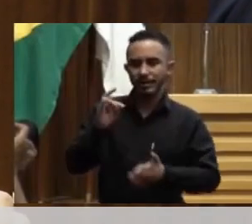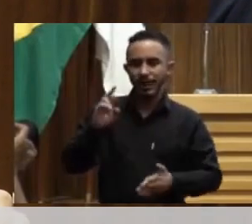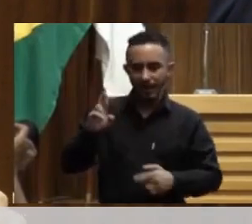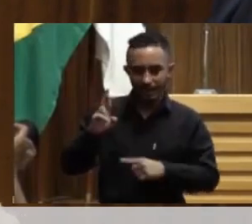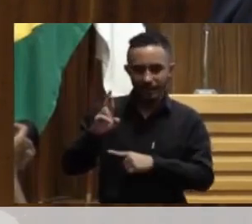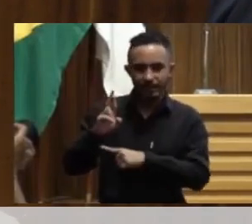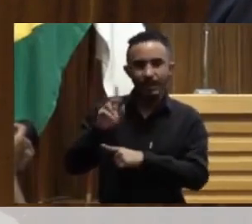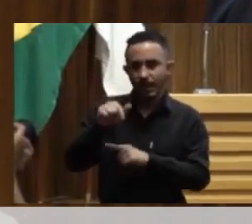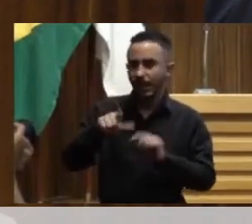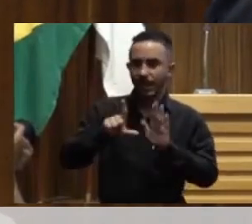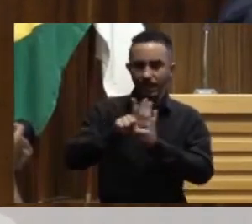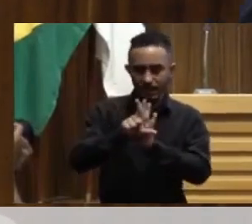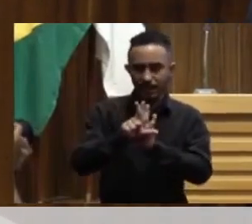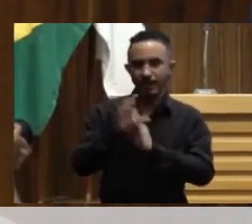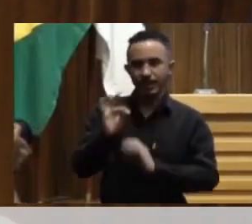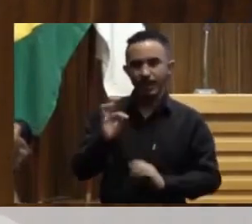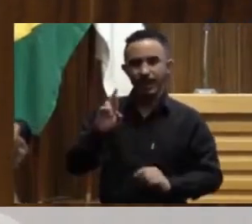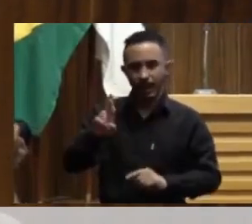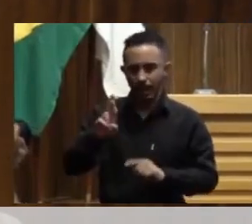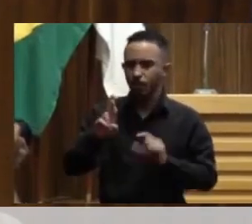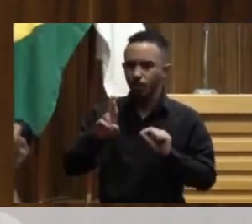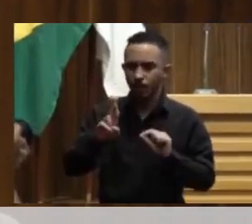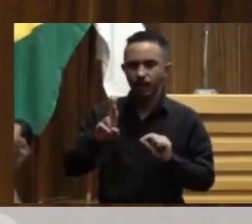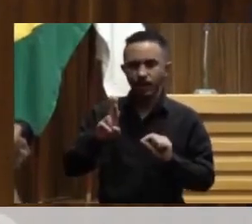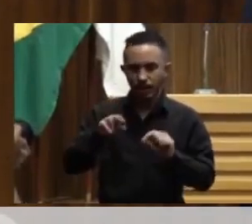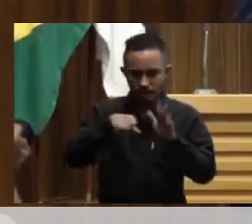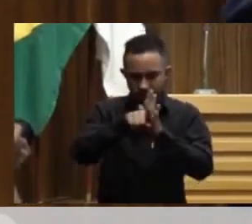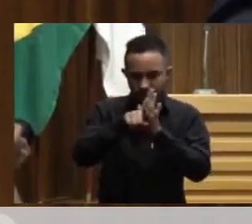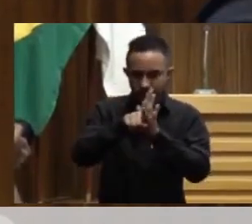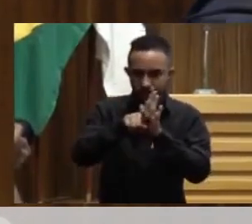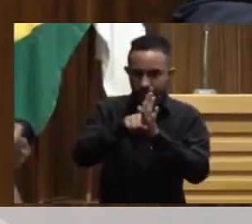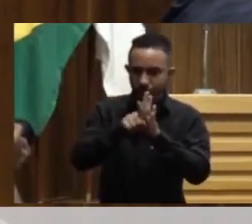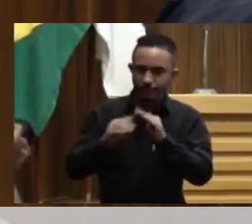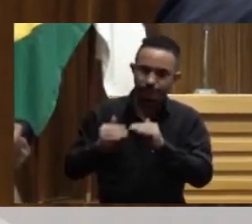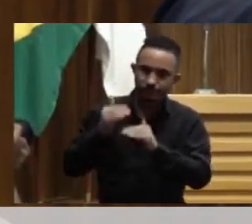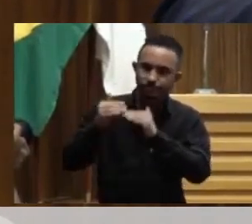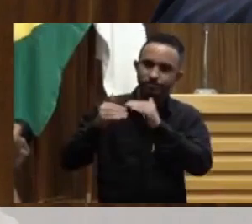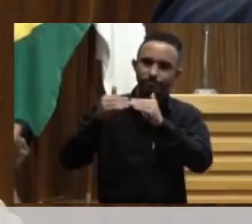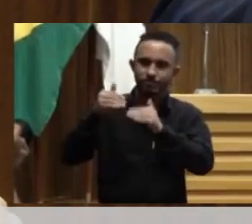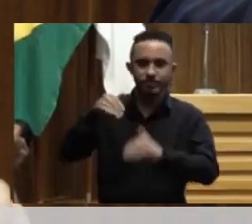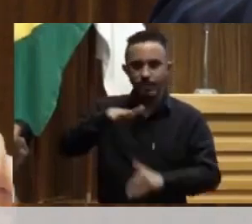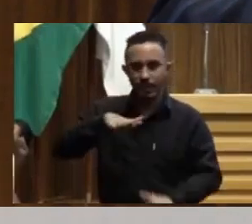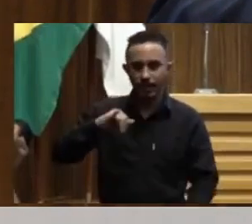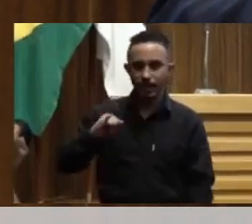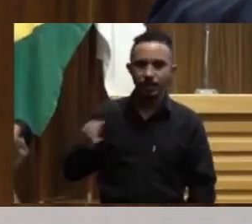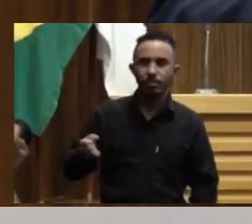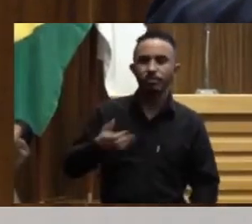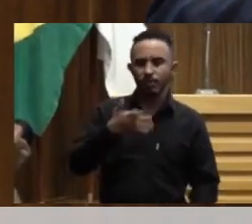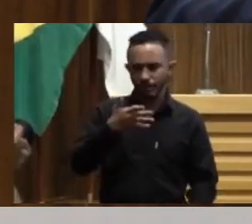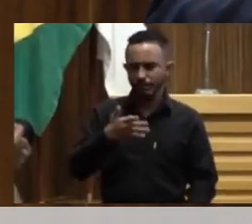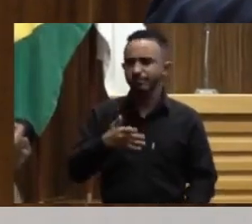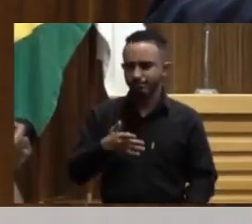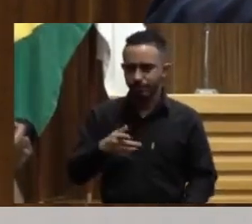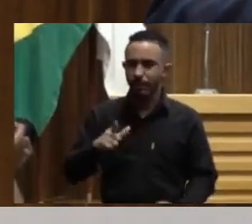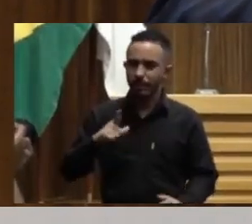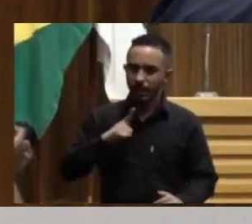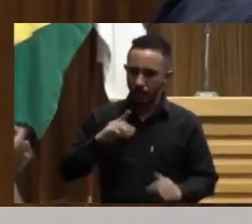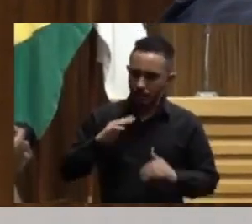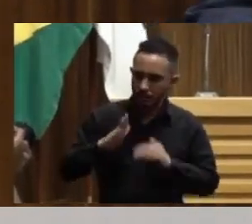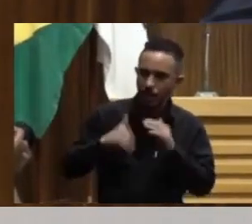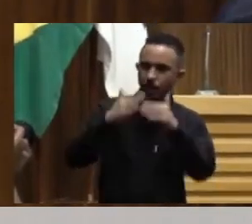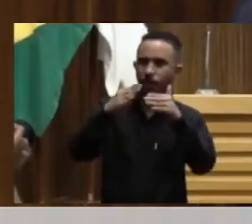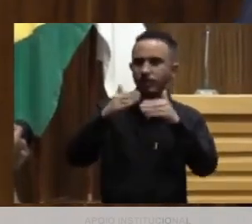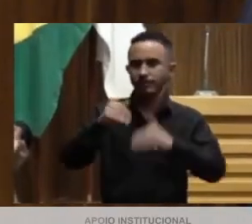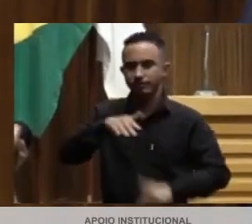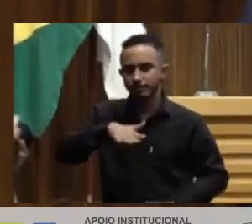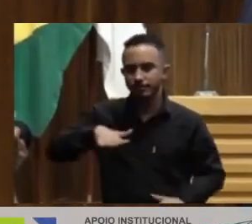lei, TR para pesquisa, desenvolvimento e inovação. Isso vai dar um impulso aí